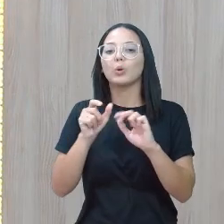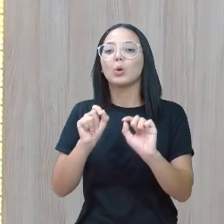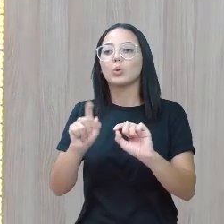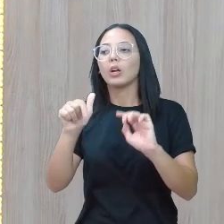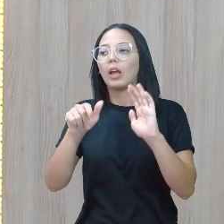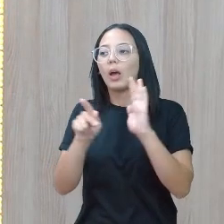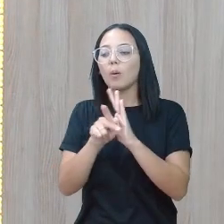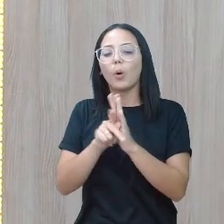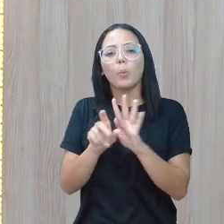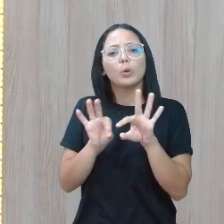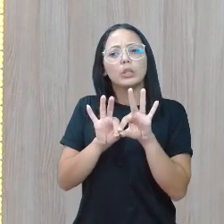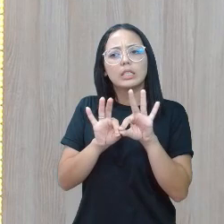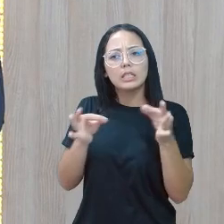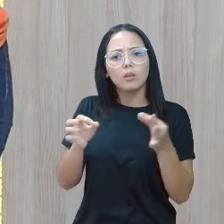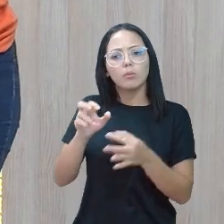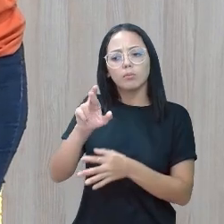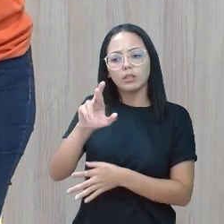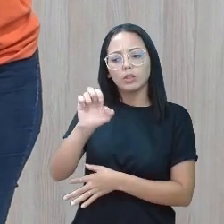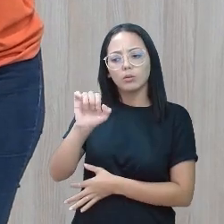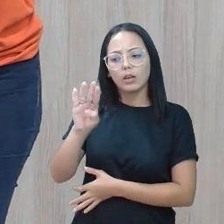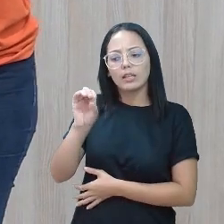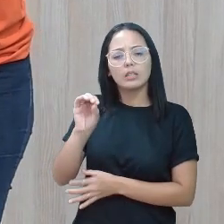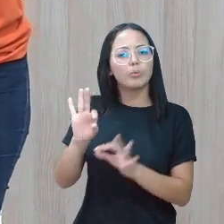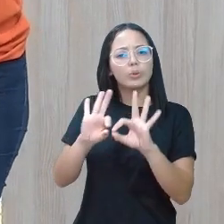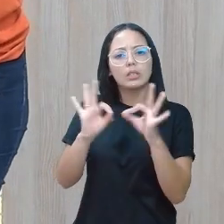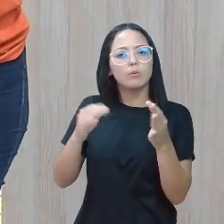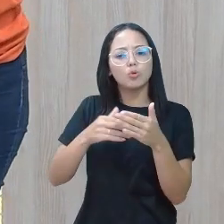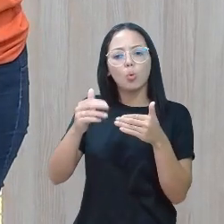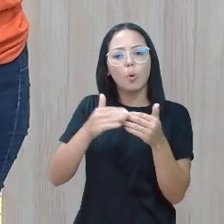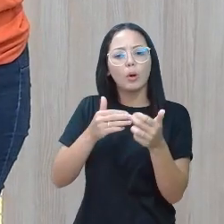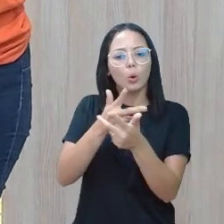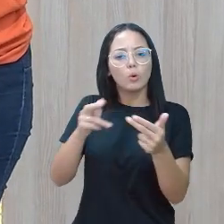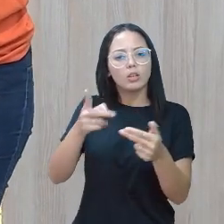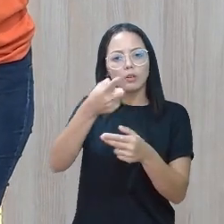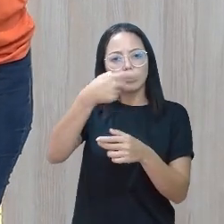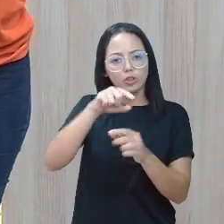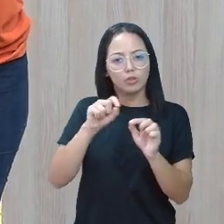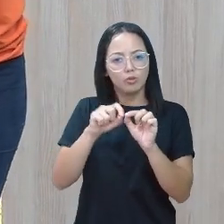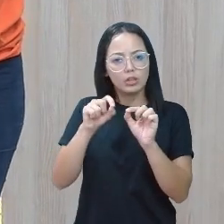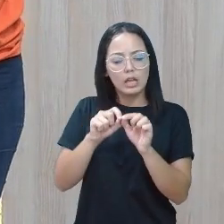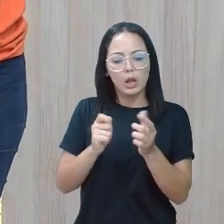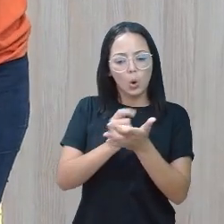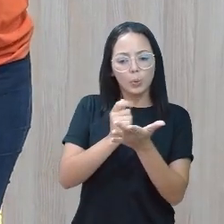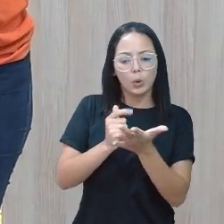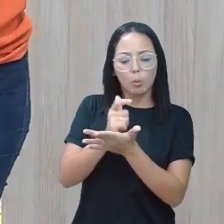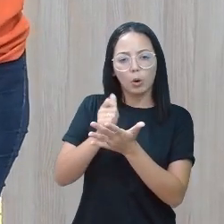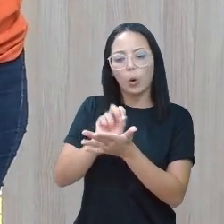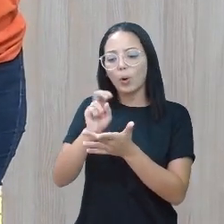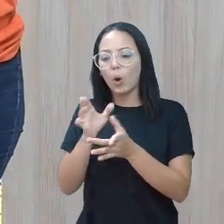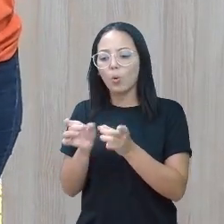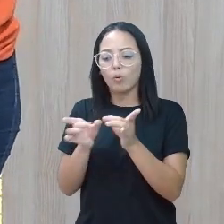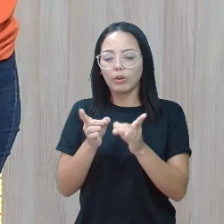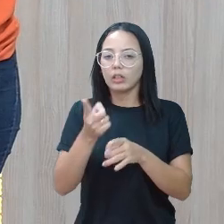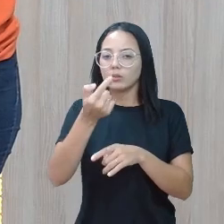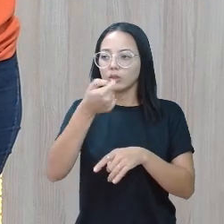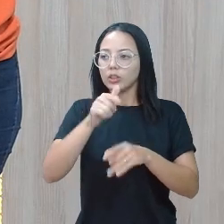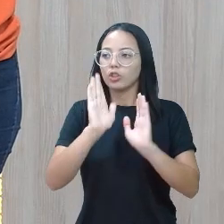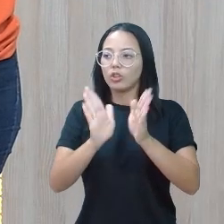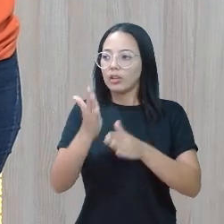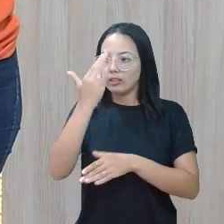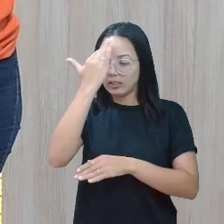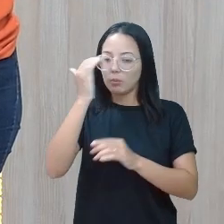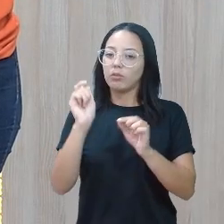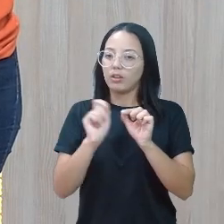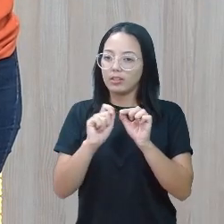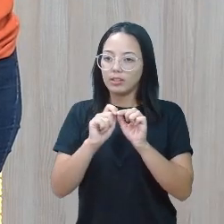recibo simples, que vocês, qualquer transação que vocês fizerem, de compra ou de venda, vocês já estão sabendo fazer.